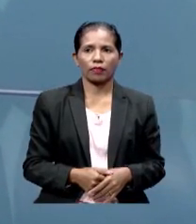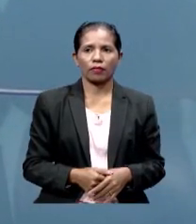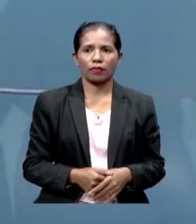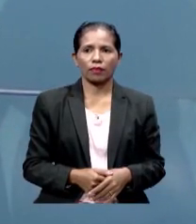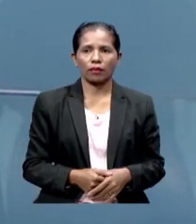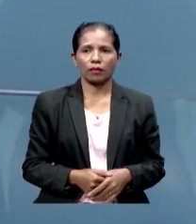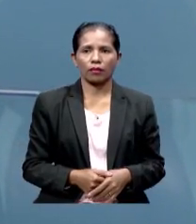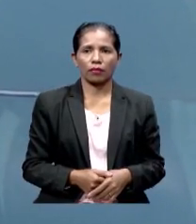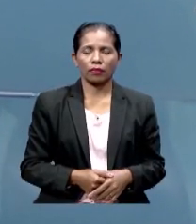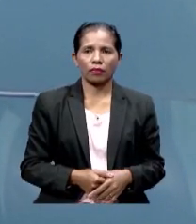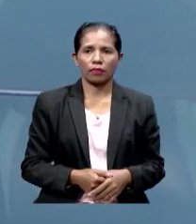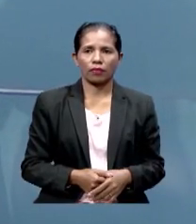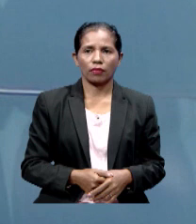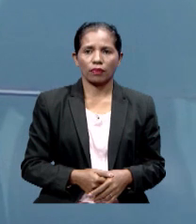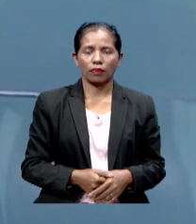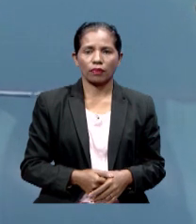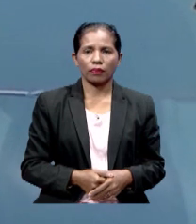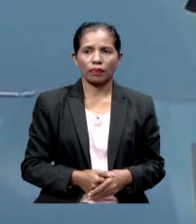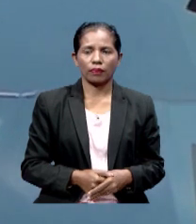Nos auxilio vem do Senhor.